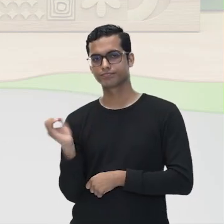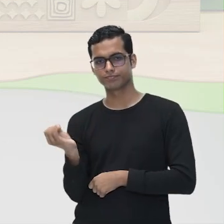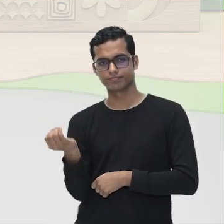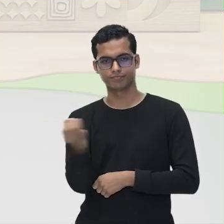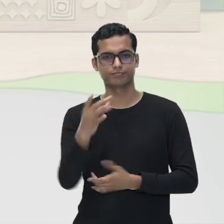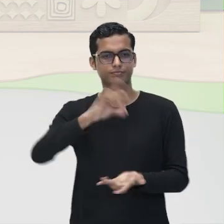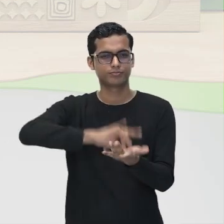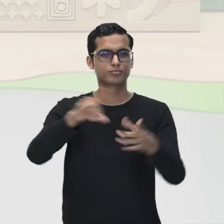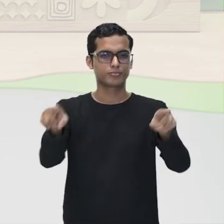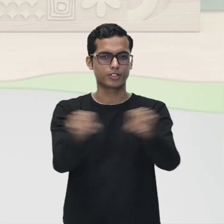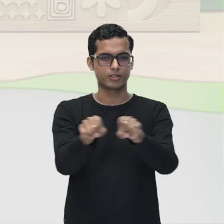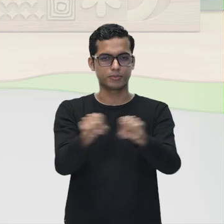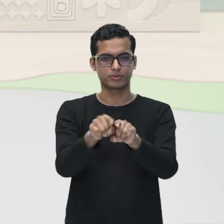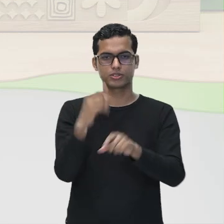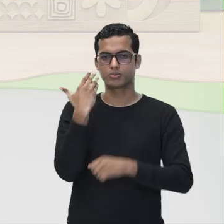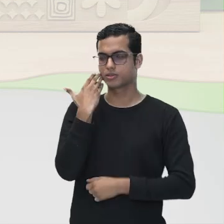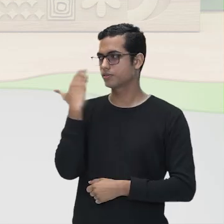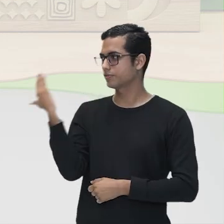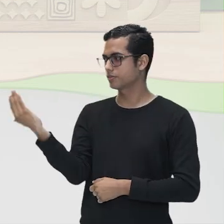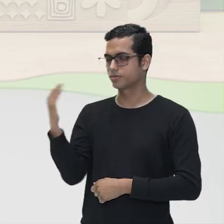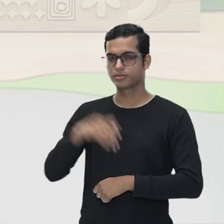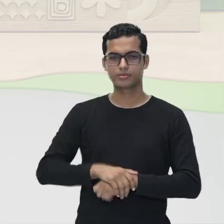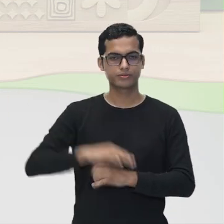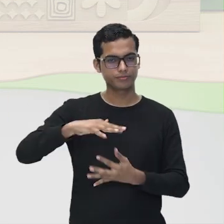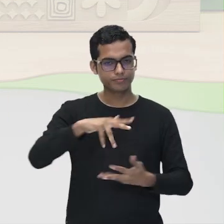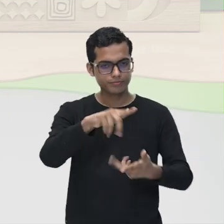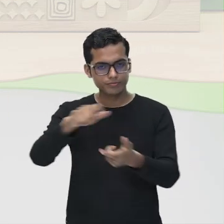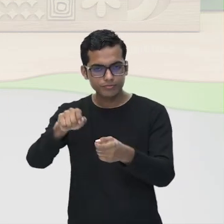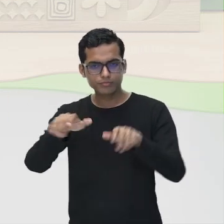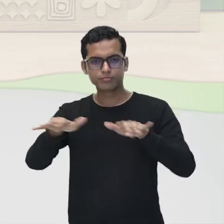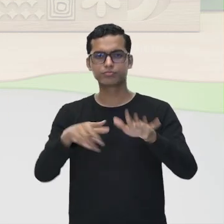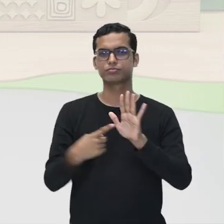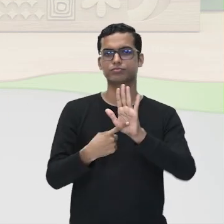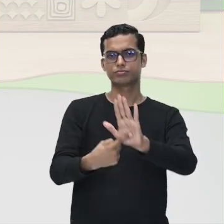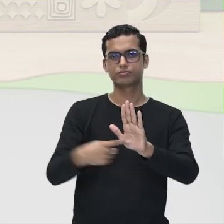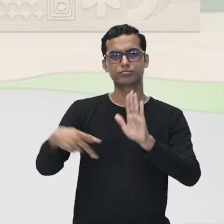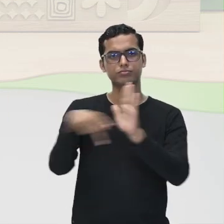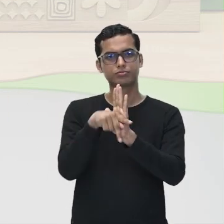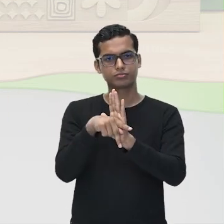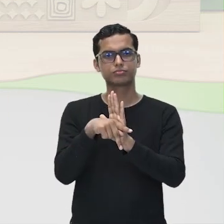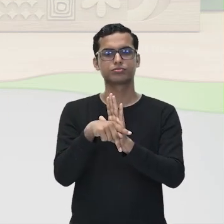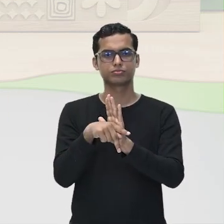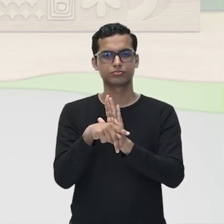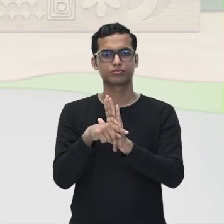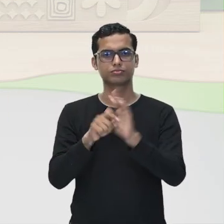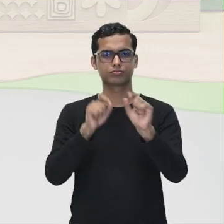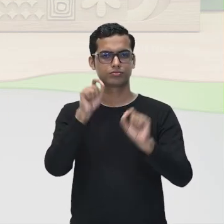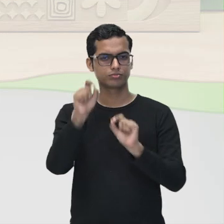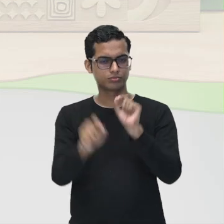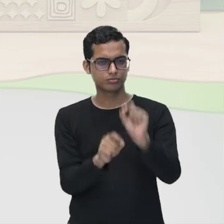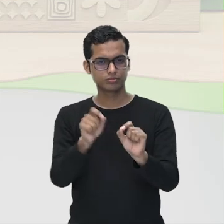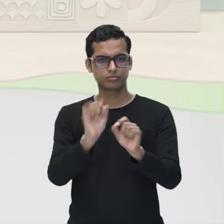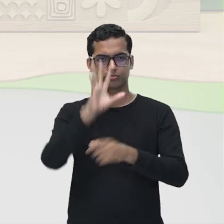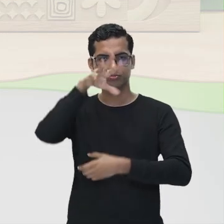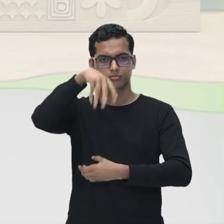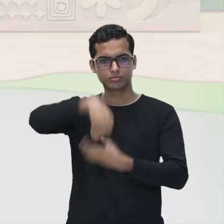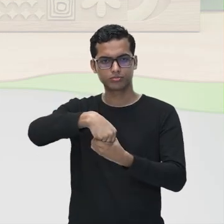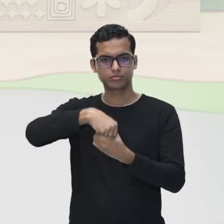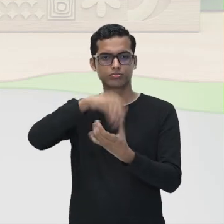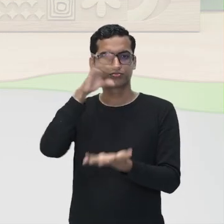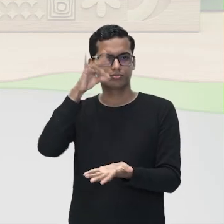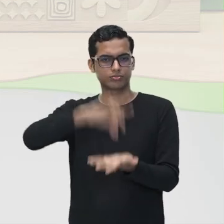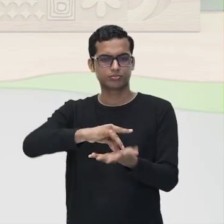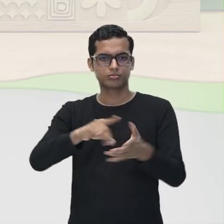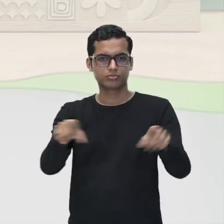O planeta Terra realiza um movimento em torno de si, ou seja, dentro do seu próprio